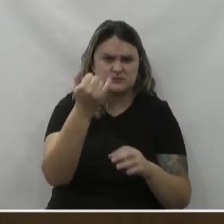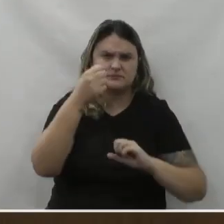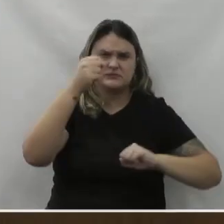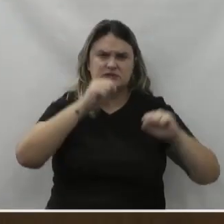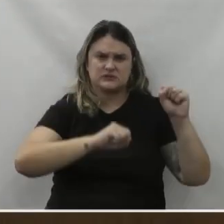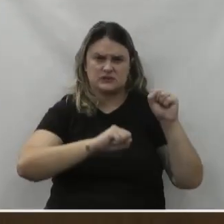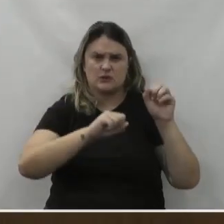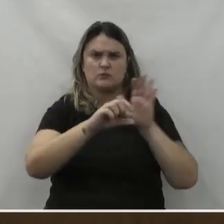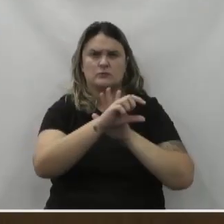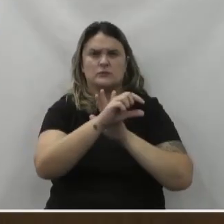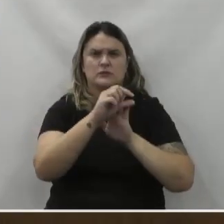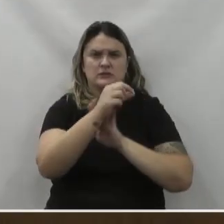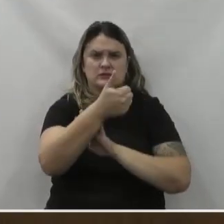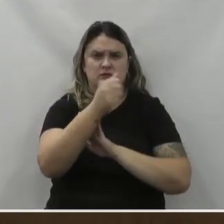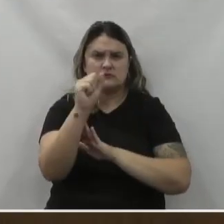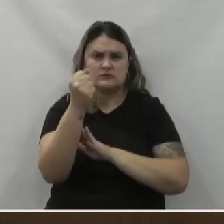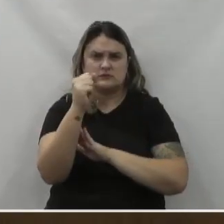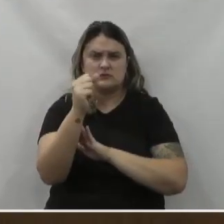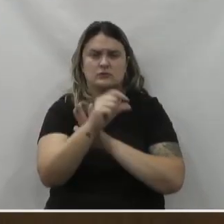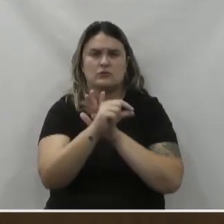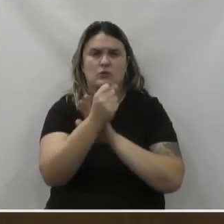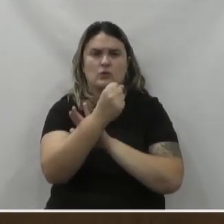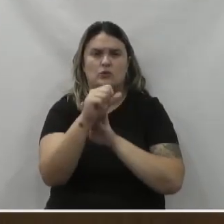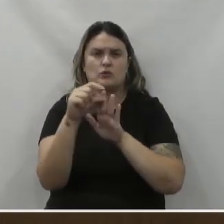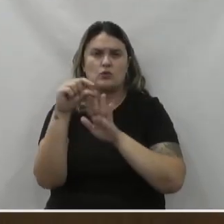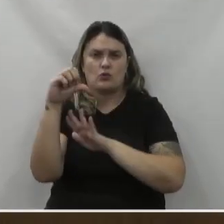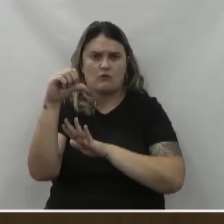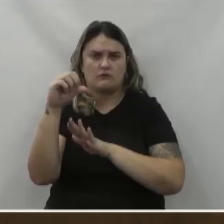Salmos 118, versículo 8, 9.